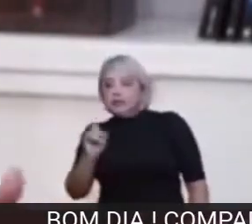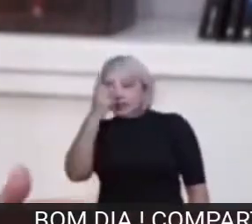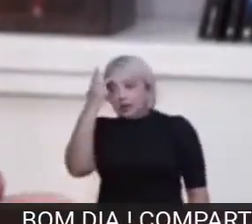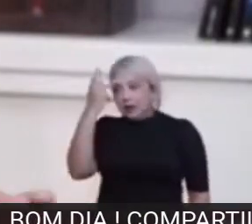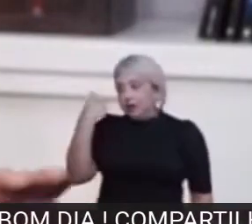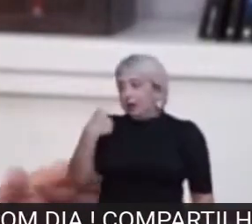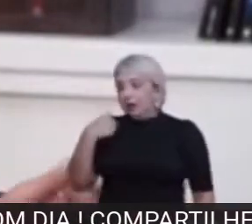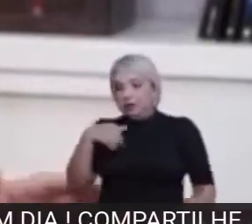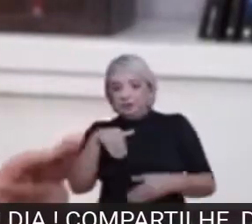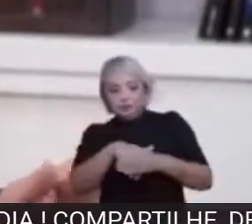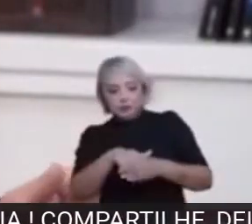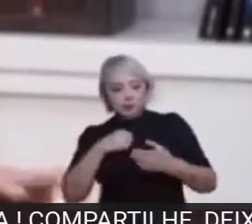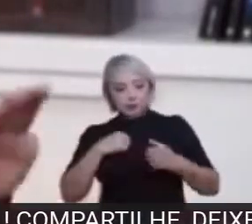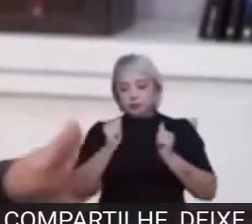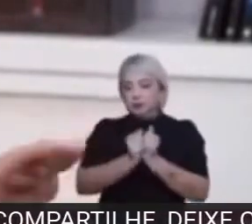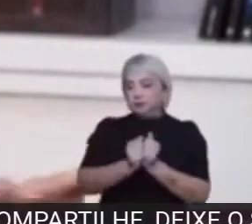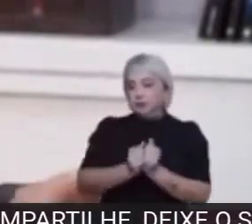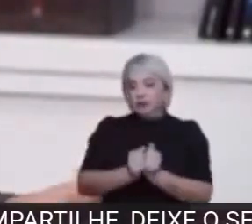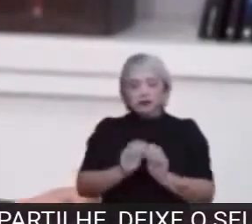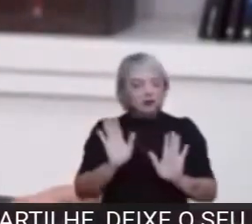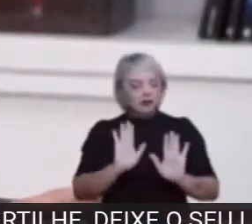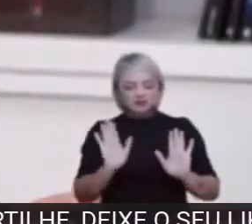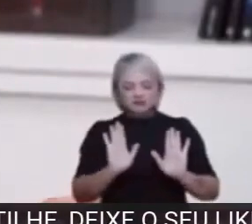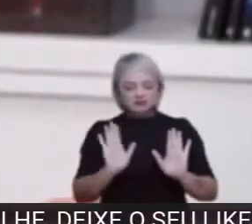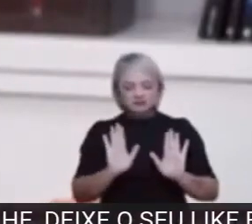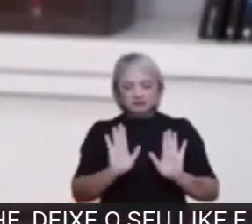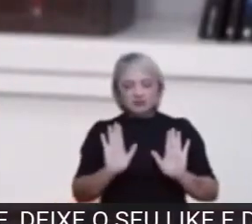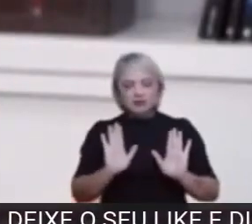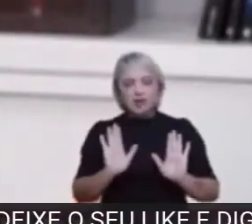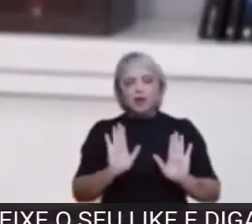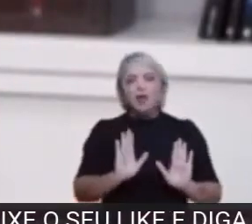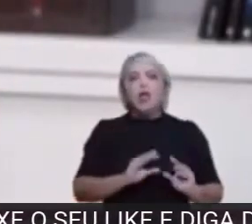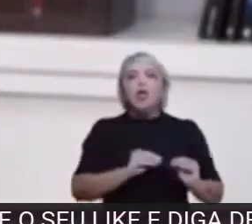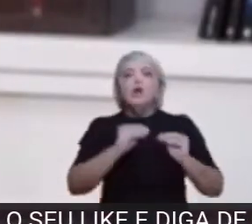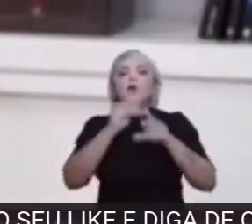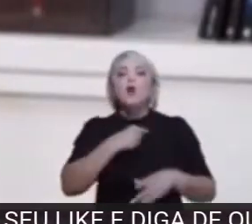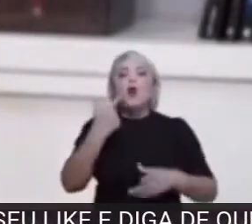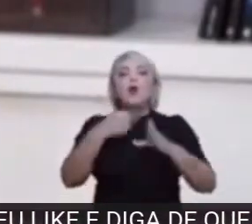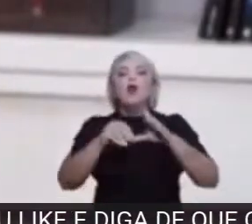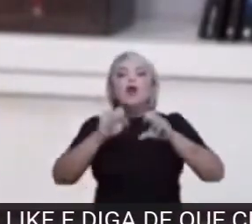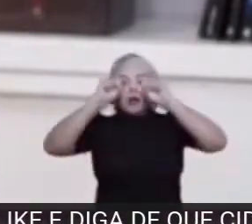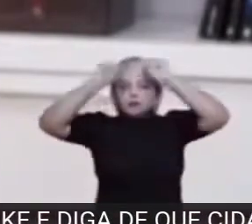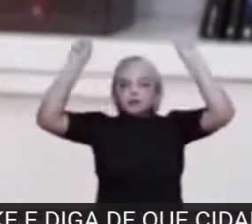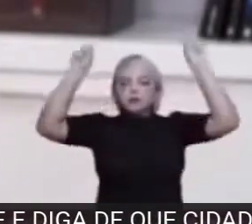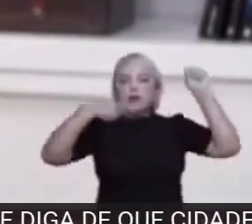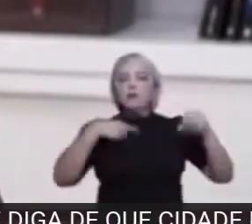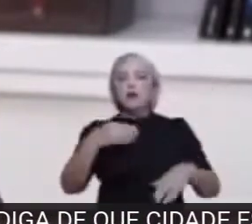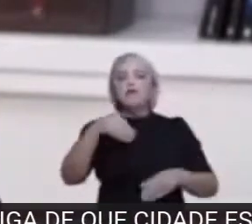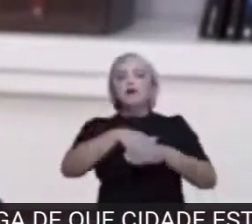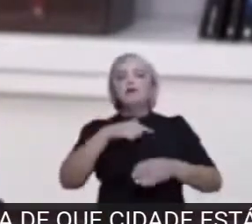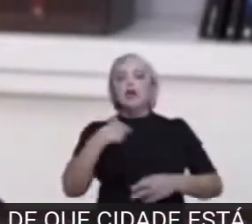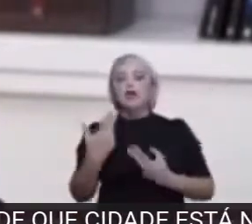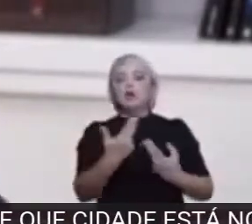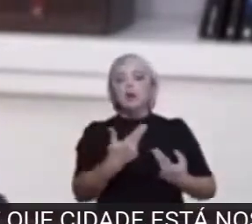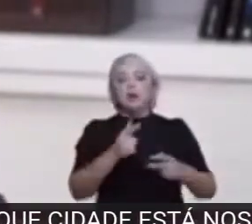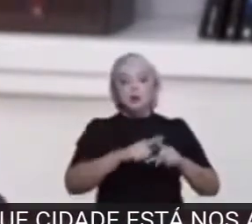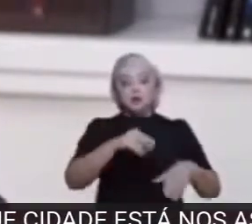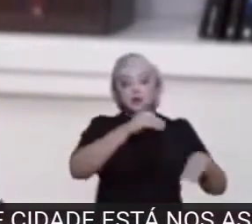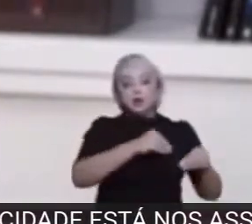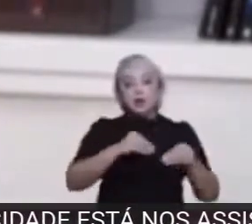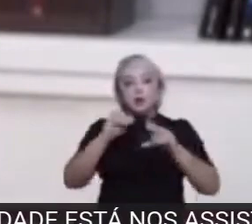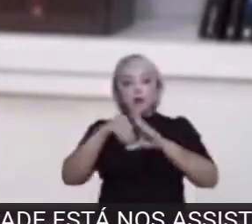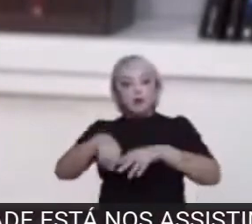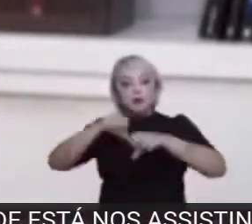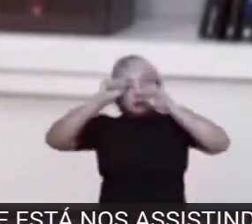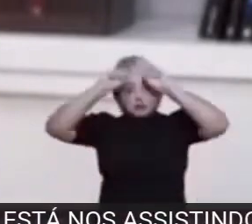alguém... Sabe? Eu não coloquei eles lá para eles votarem comigo. Eu coloquei eles lá para que eles fossem ministro